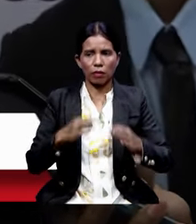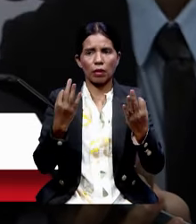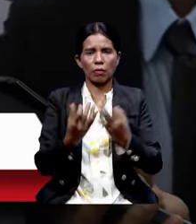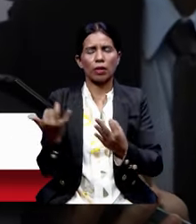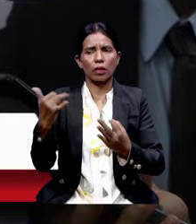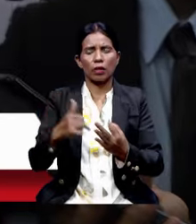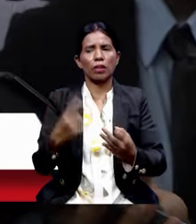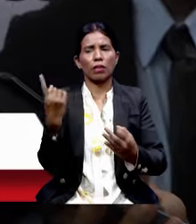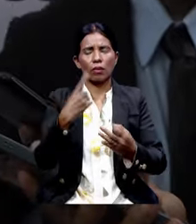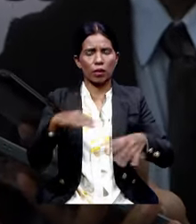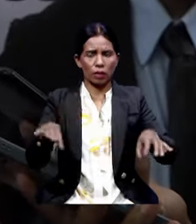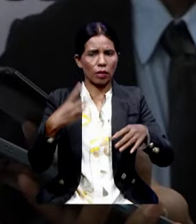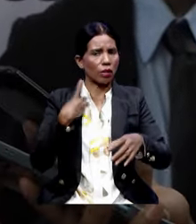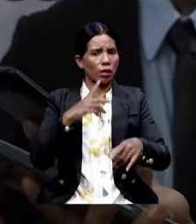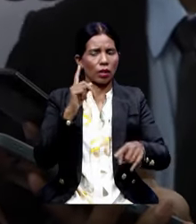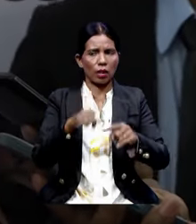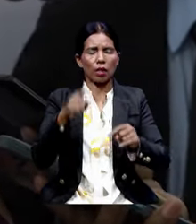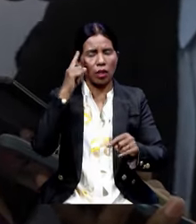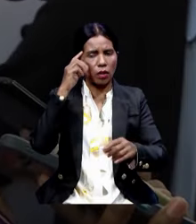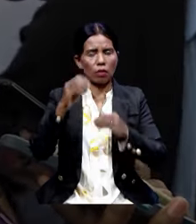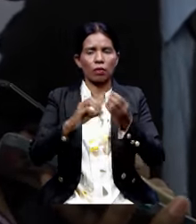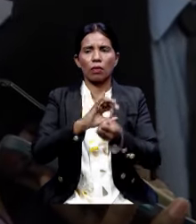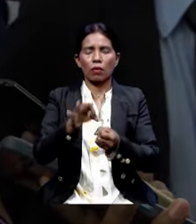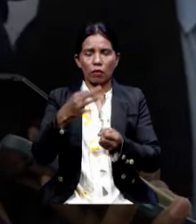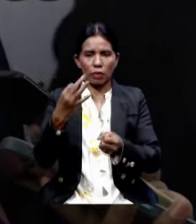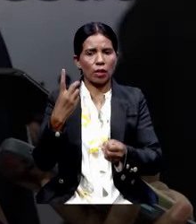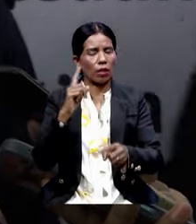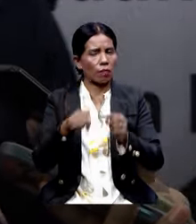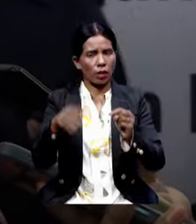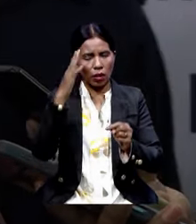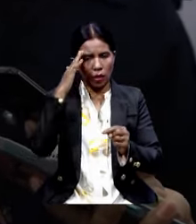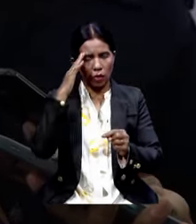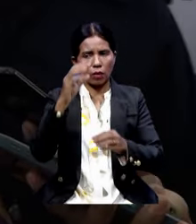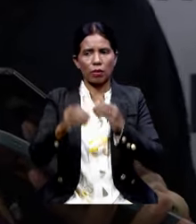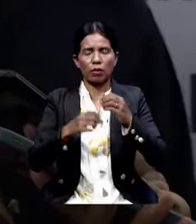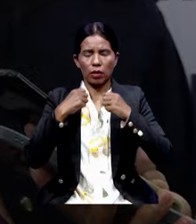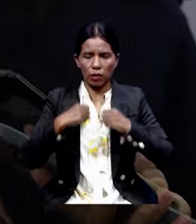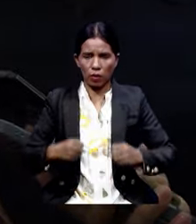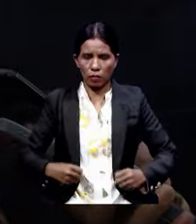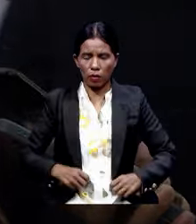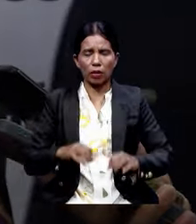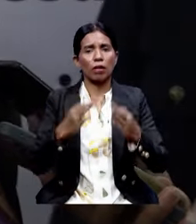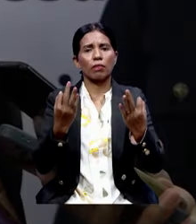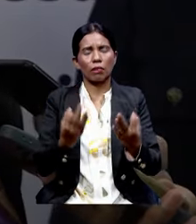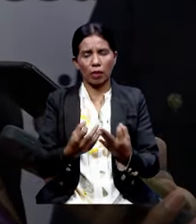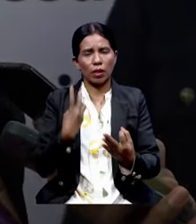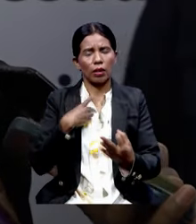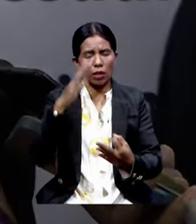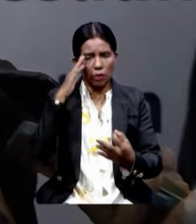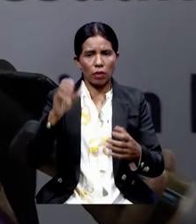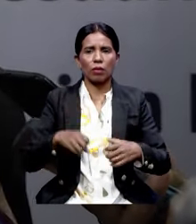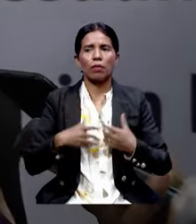manter. Ita lá liga hanoi com a COVID, lá liga hanoi com a saúde na família. Mas ita hanoi den o insama